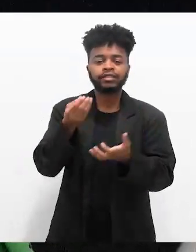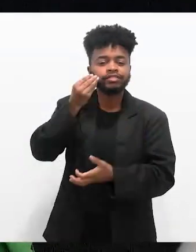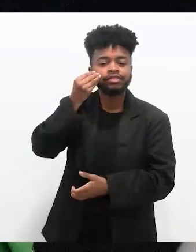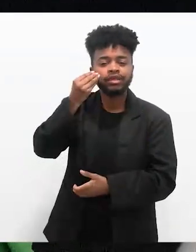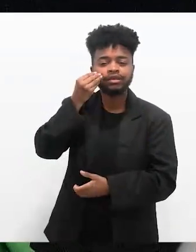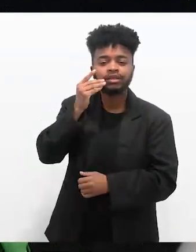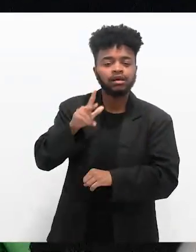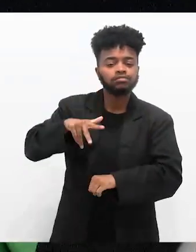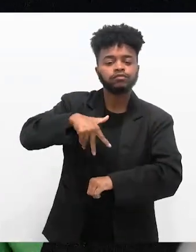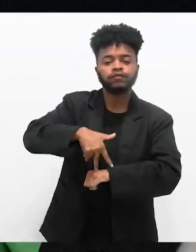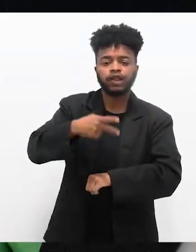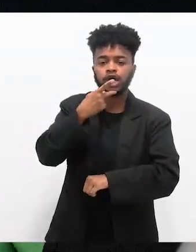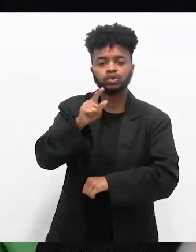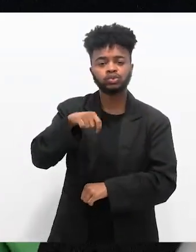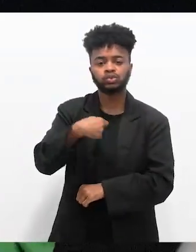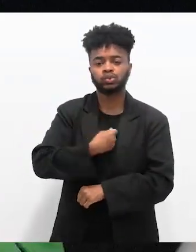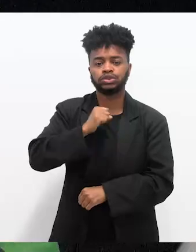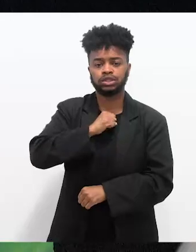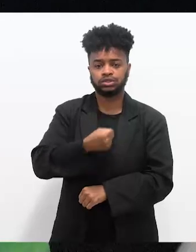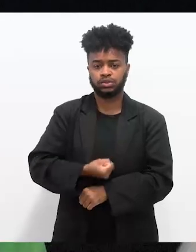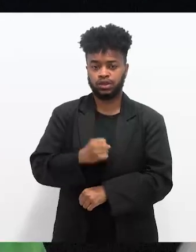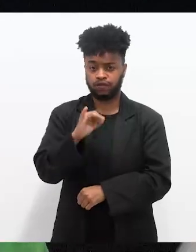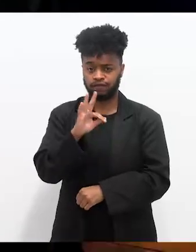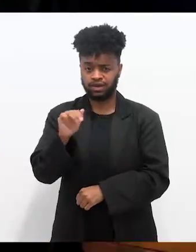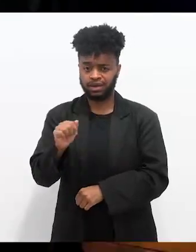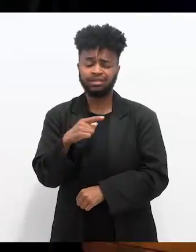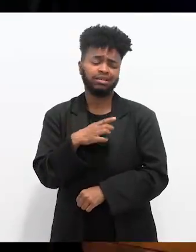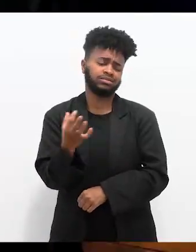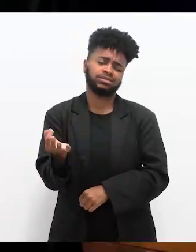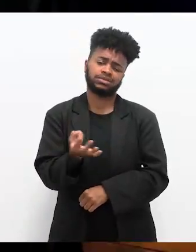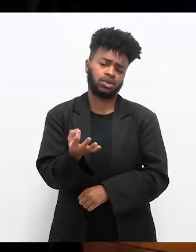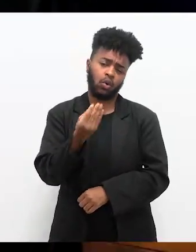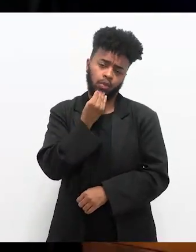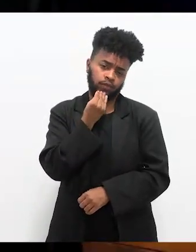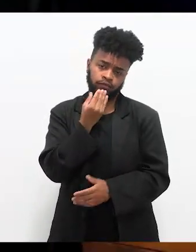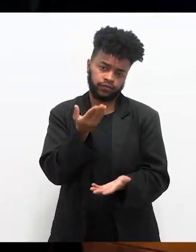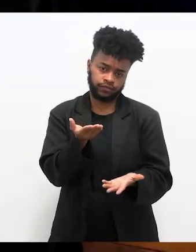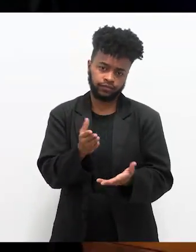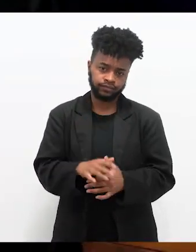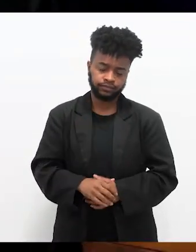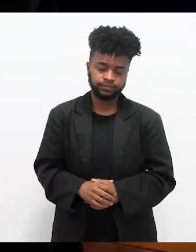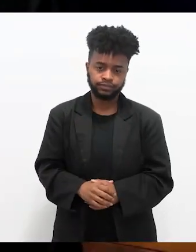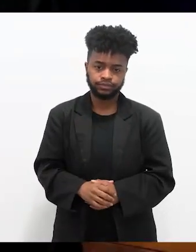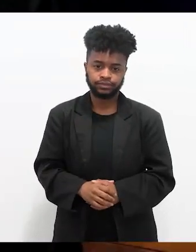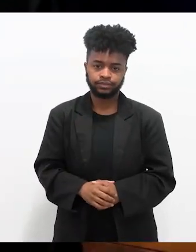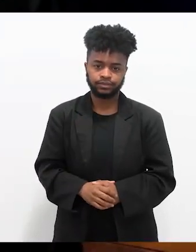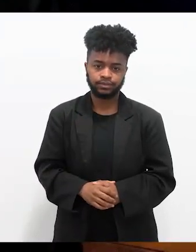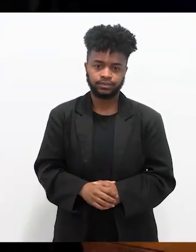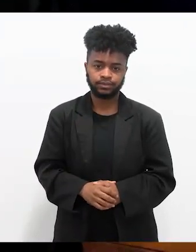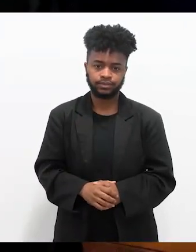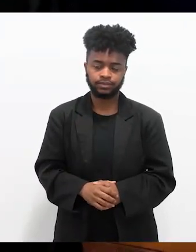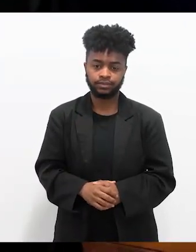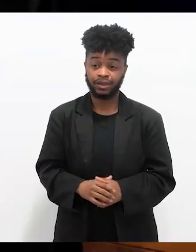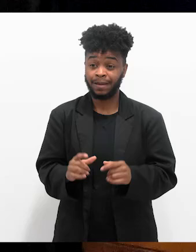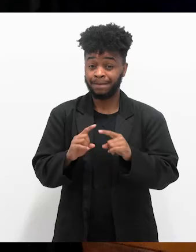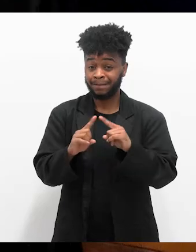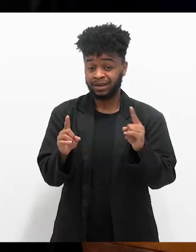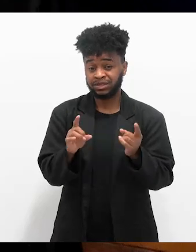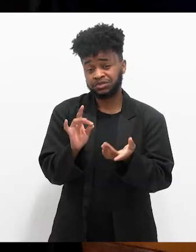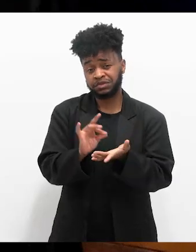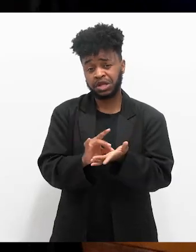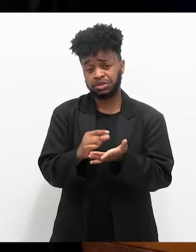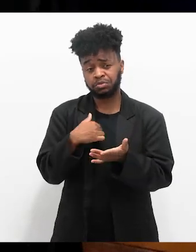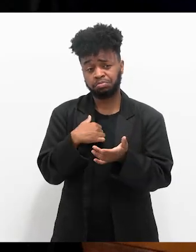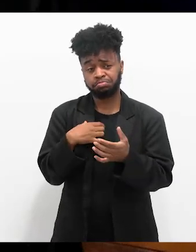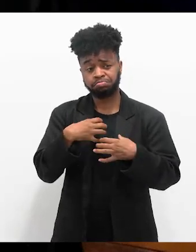se tornar sacerdotes de Ifá? Tenho certeza disso, tenho certeza. Mas o que me segura, na verdade, o